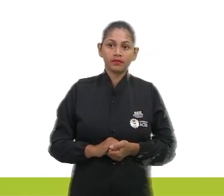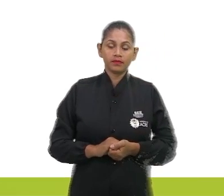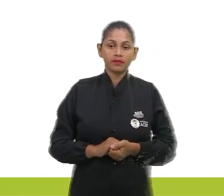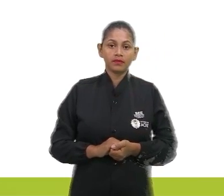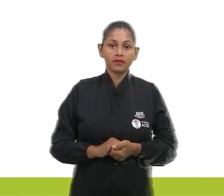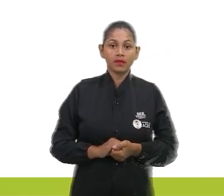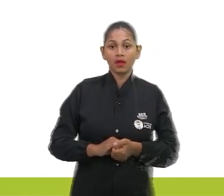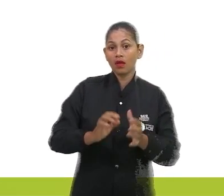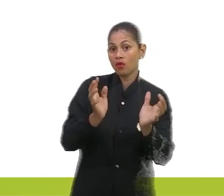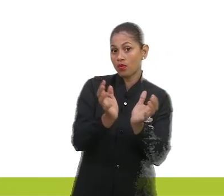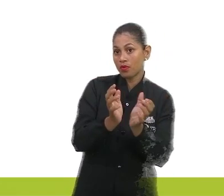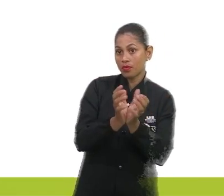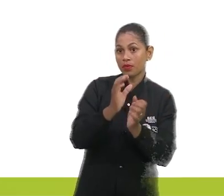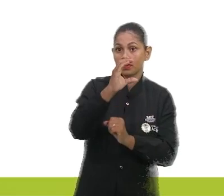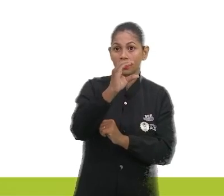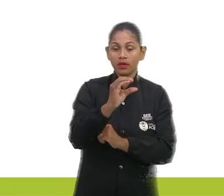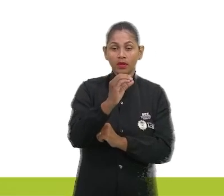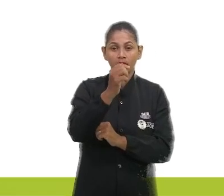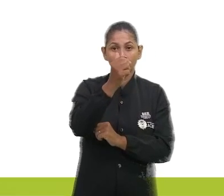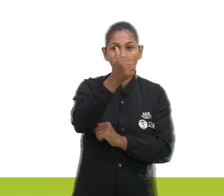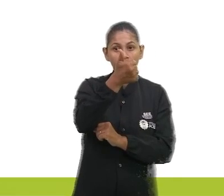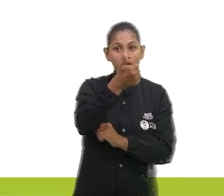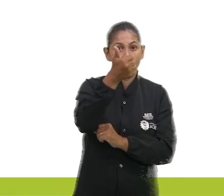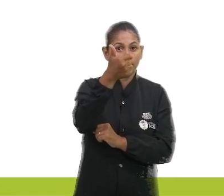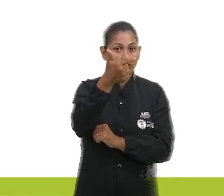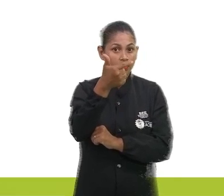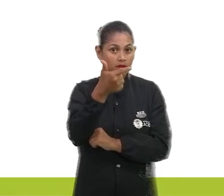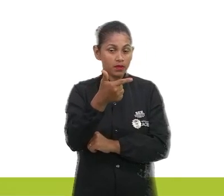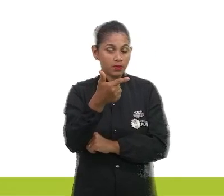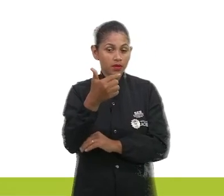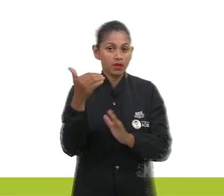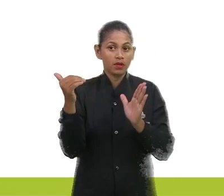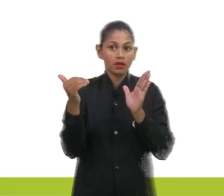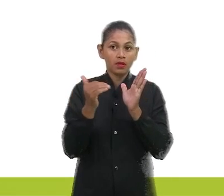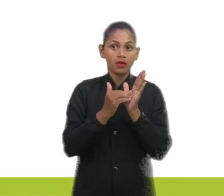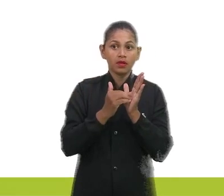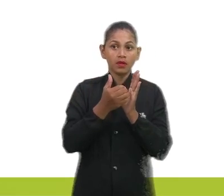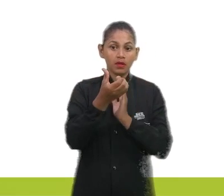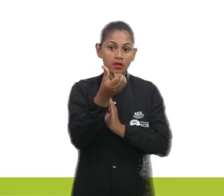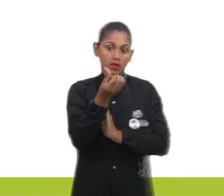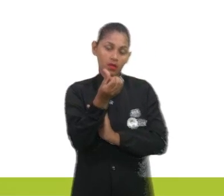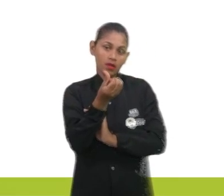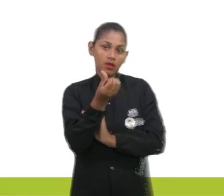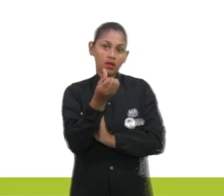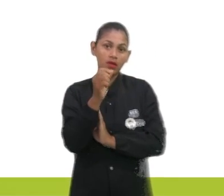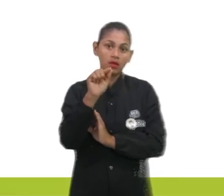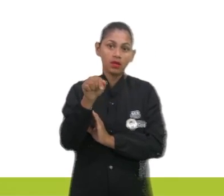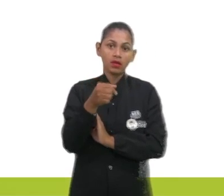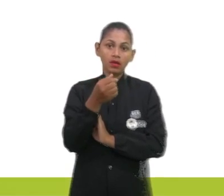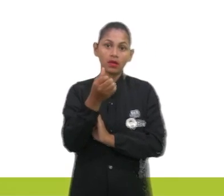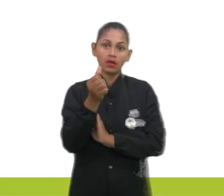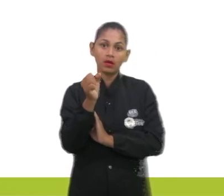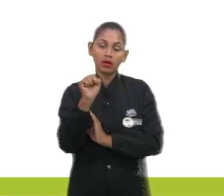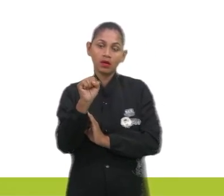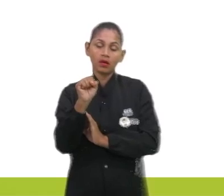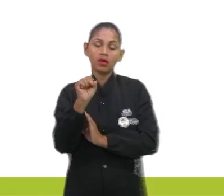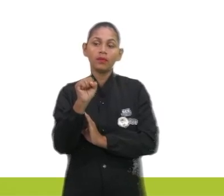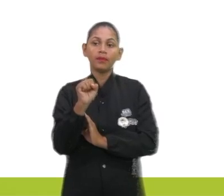R$ 2,8 mil a R$ 6,8 mil. A classe